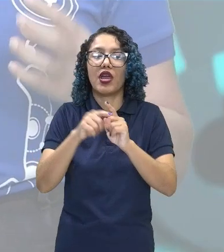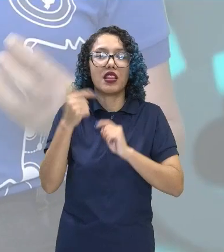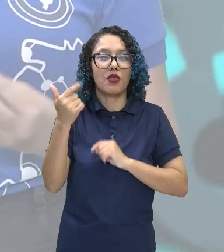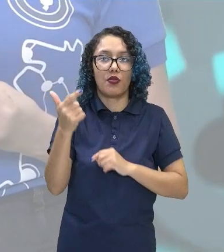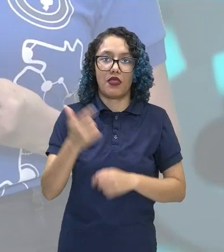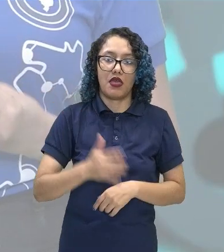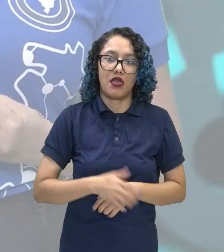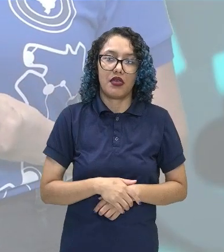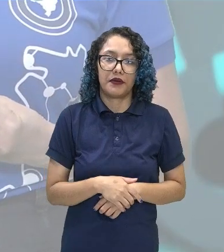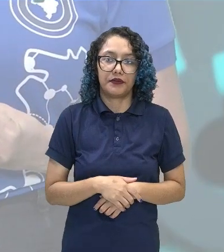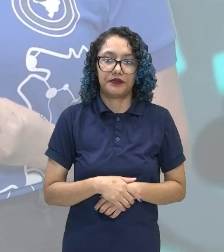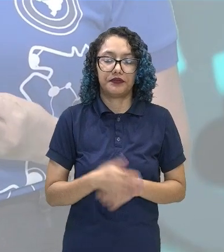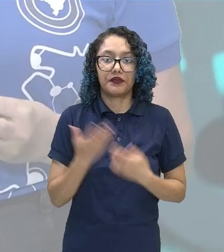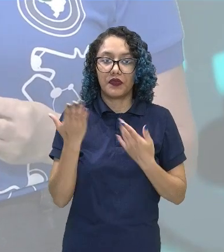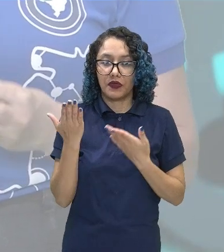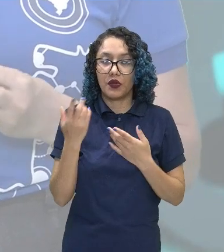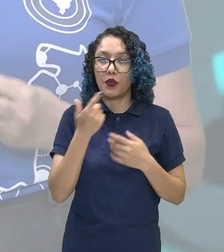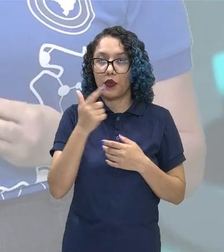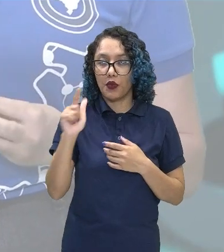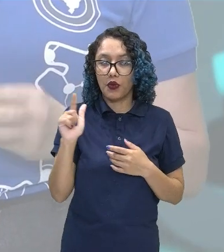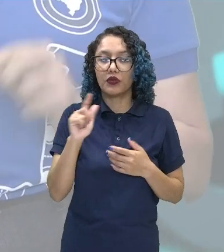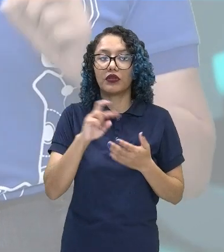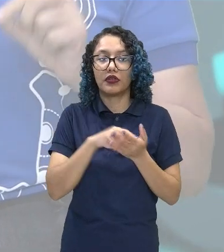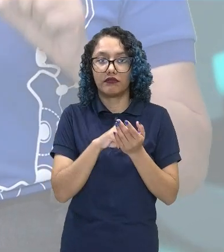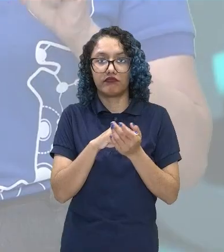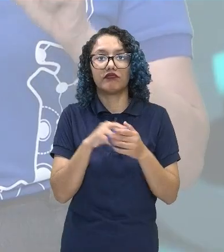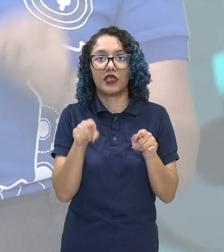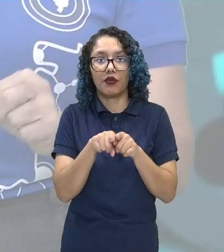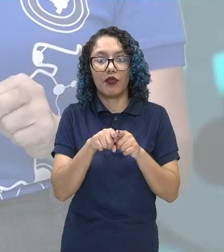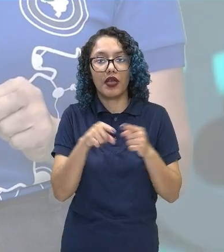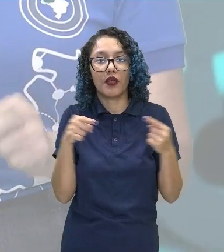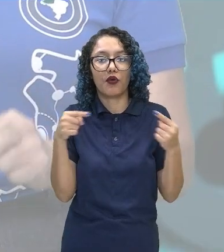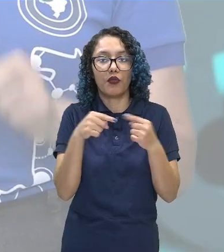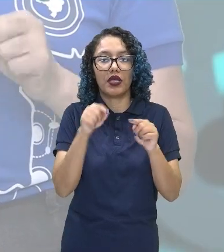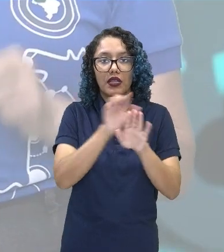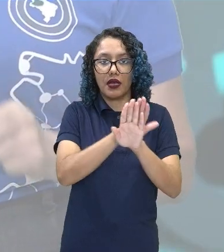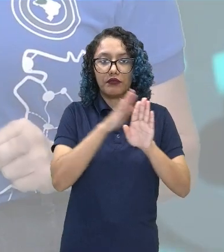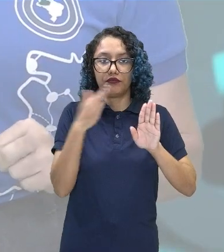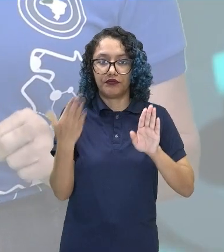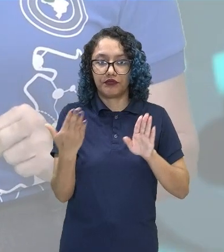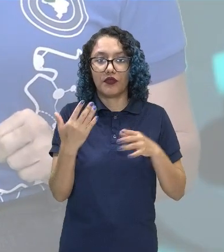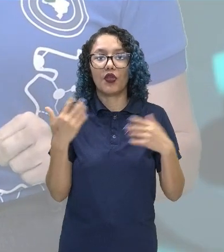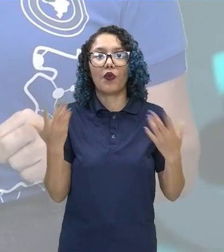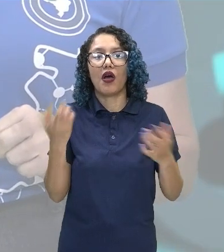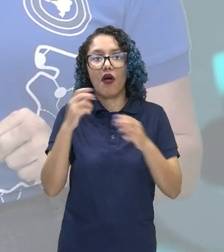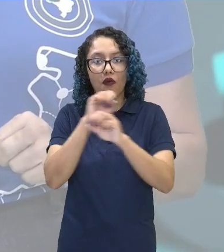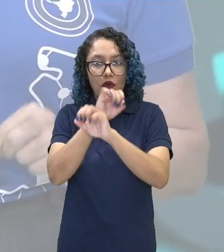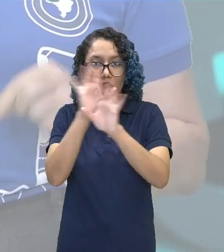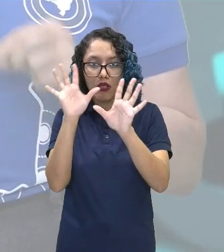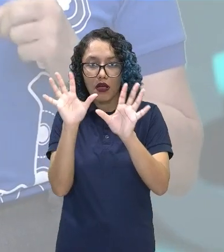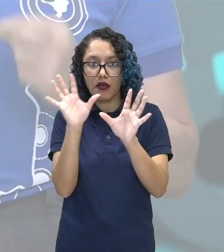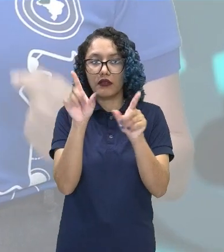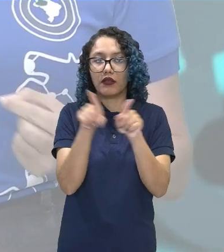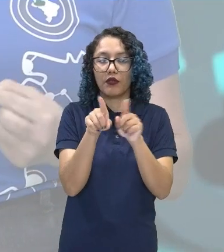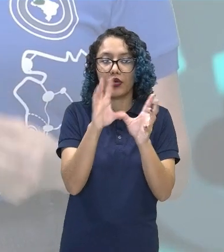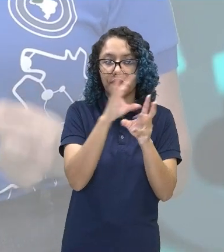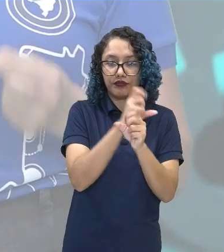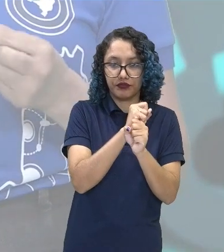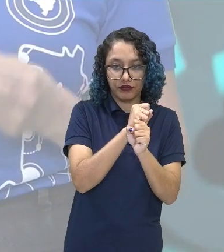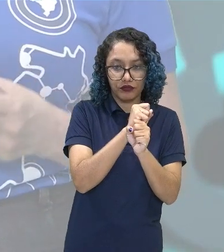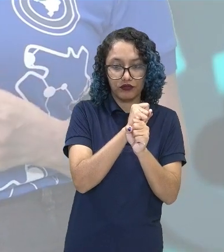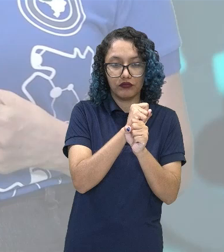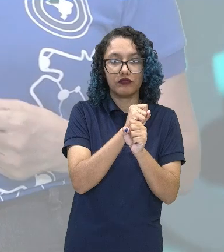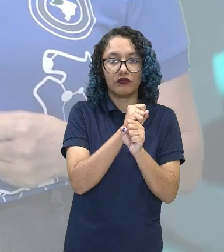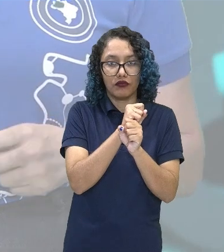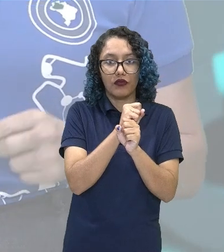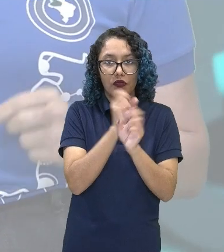representando uma ideia com antítese que é luz e escuridão, representando